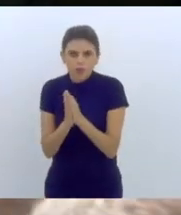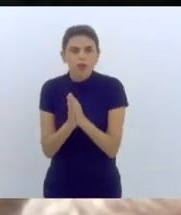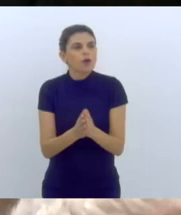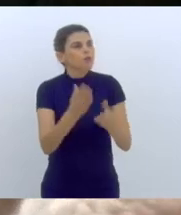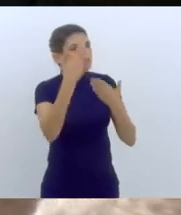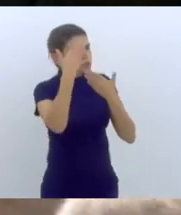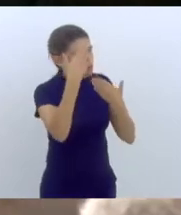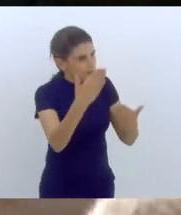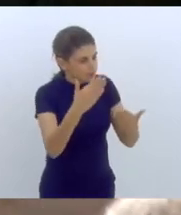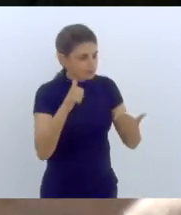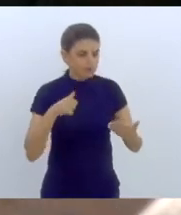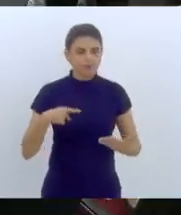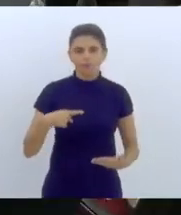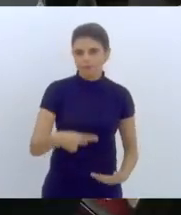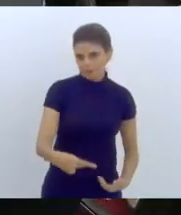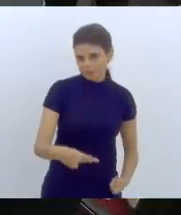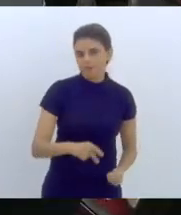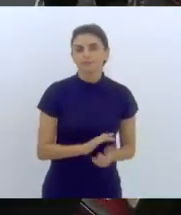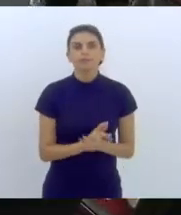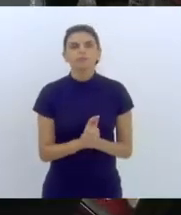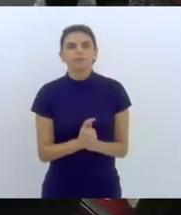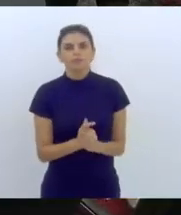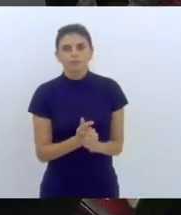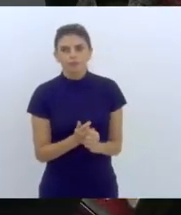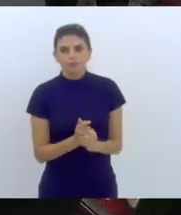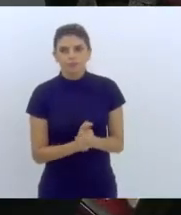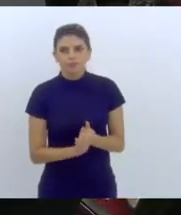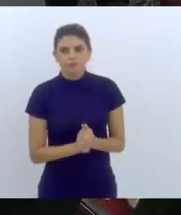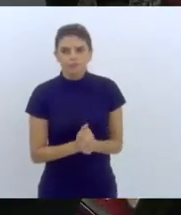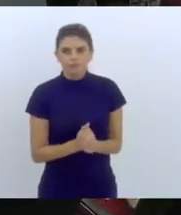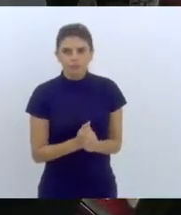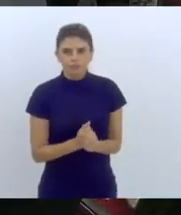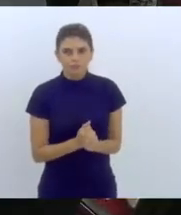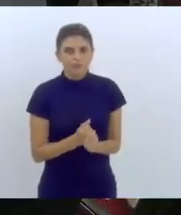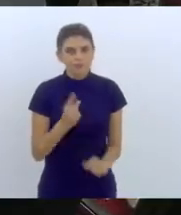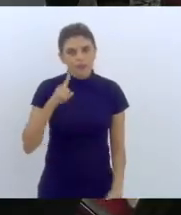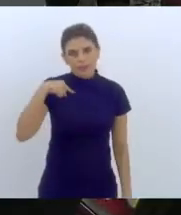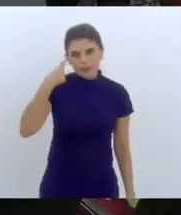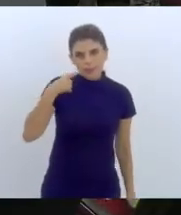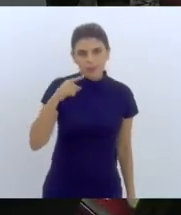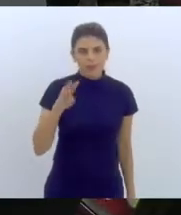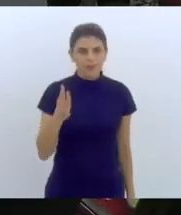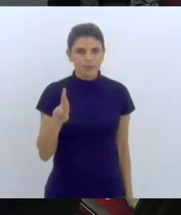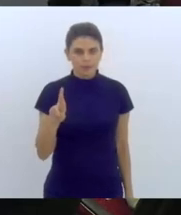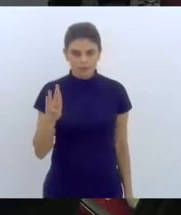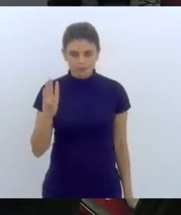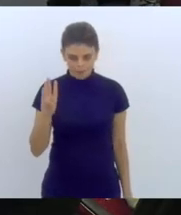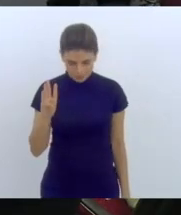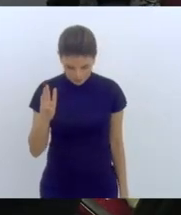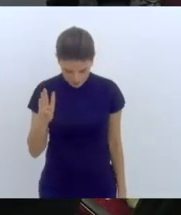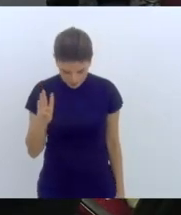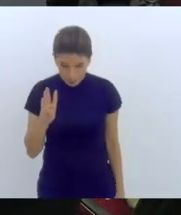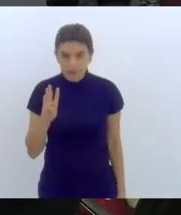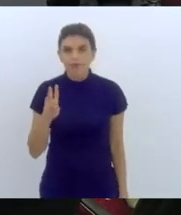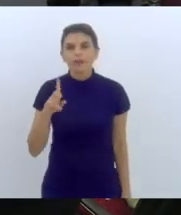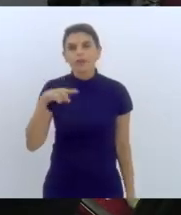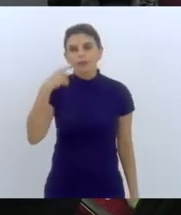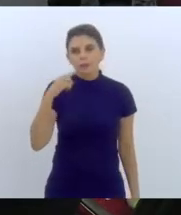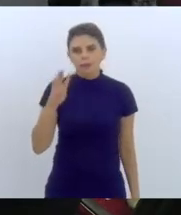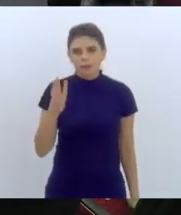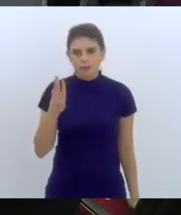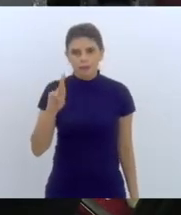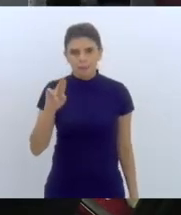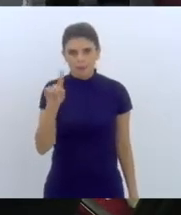Muito obrigado. Deputado Brazão. Presidente, olha aqui. Nós, eu quero sugerir